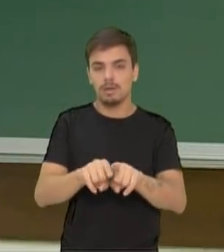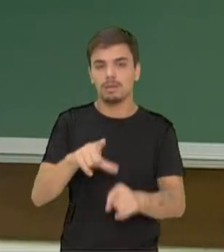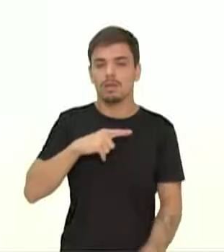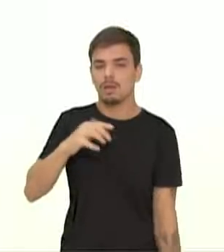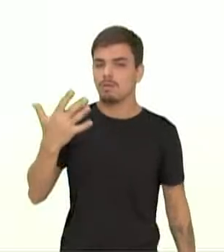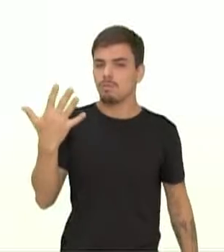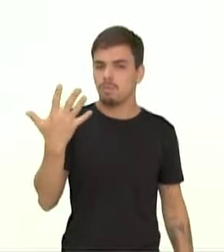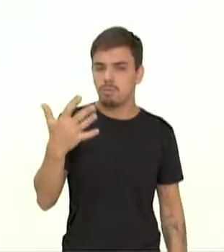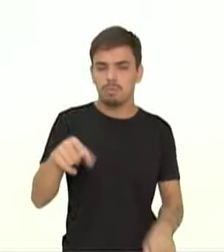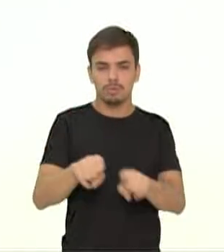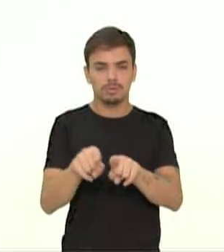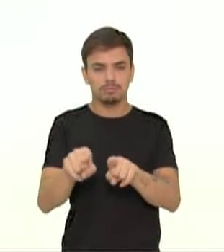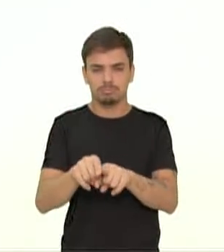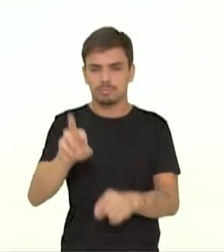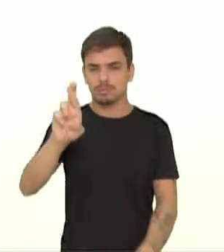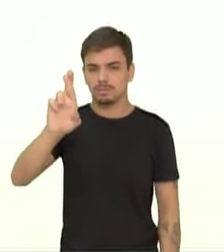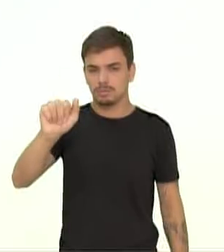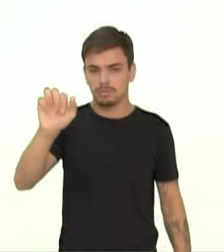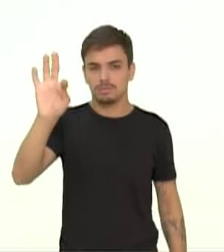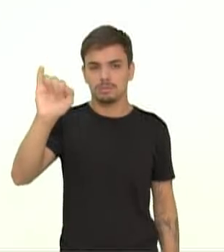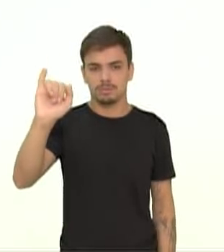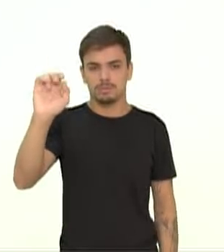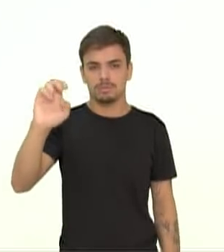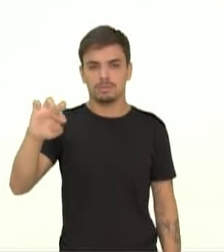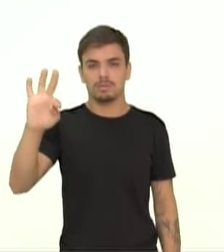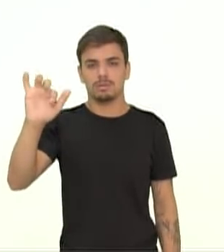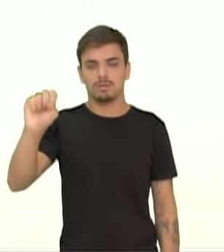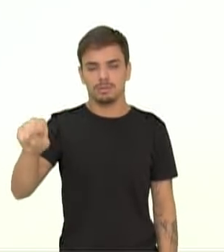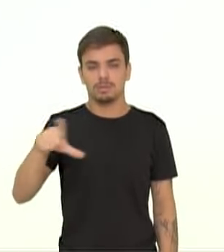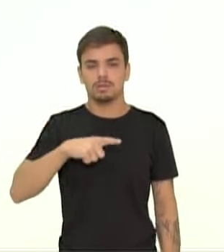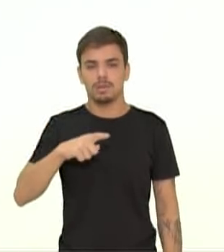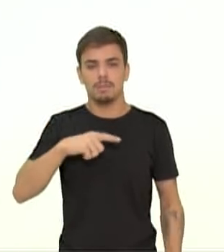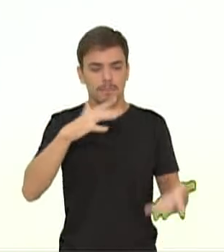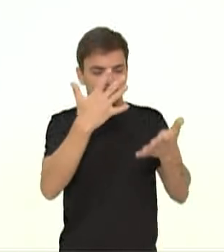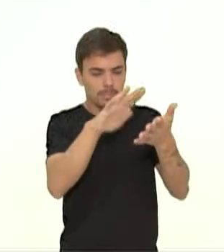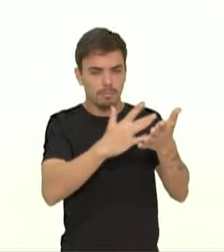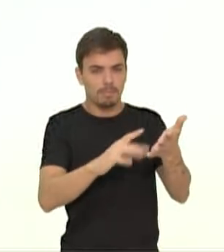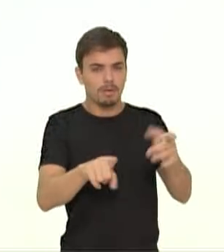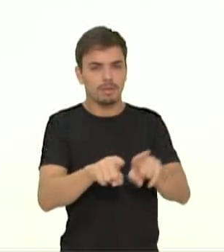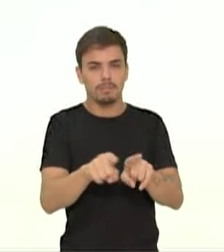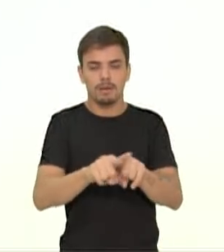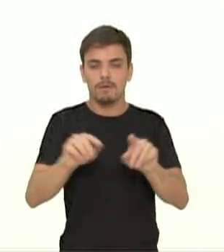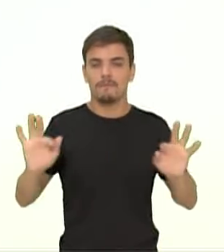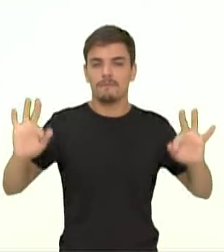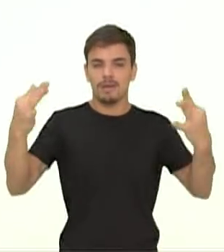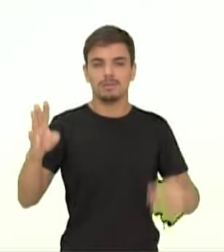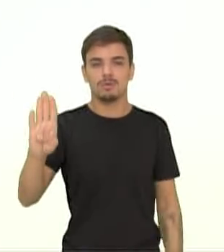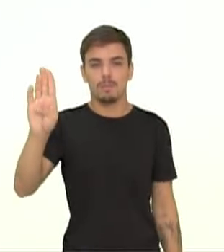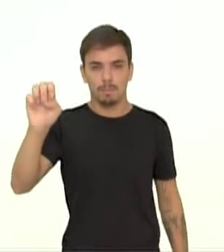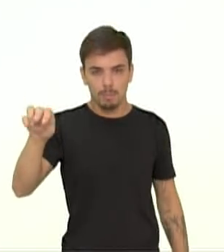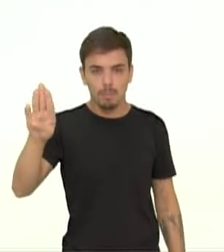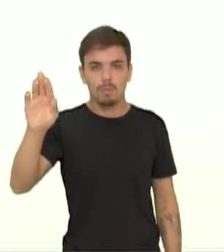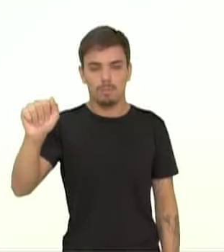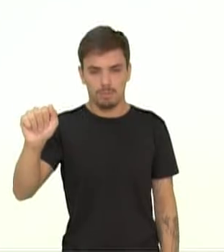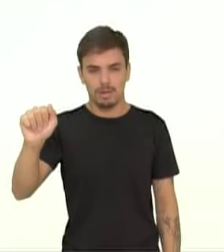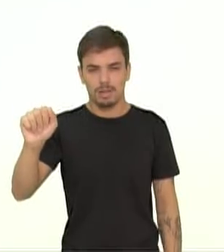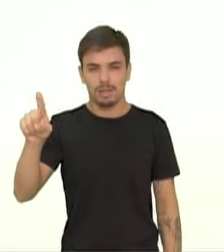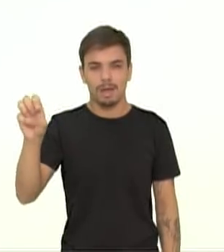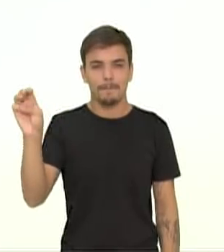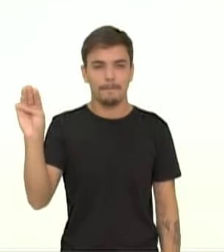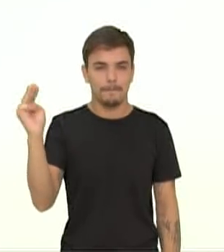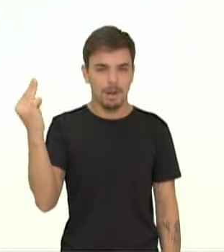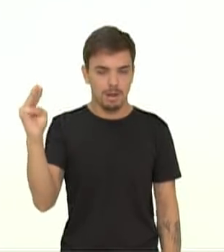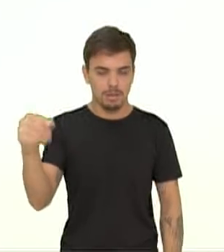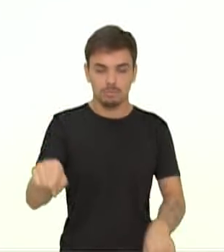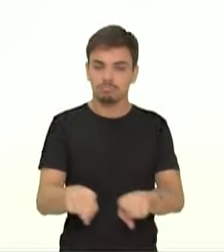das retintas e dos pandeirões vistos nas festas de Bumba Meu Boi de São Luís do Maranhão. Muitas